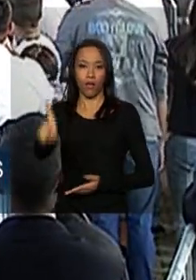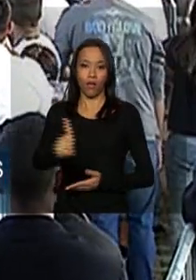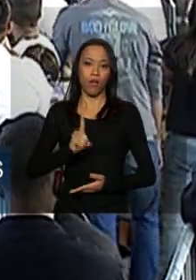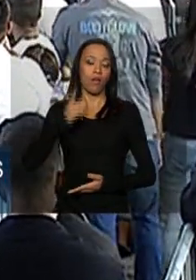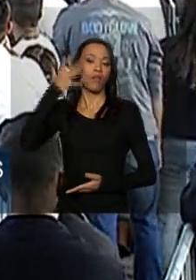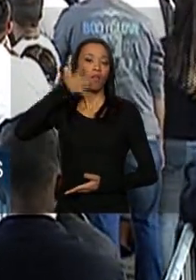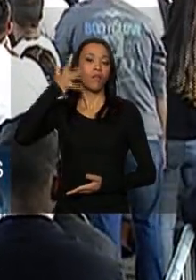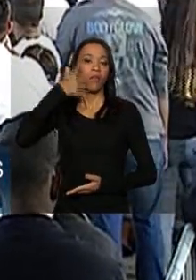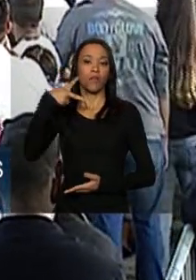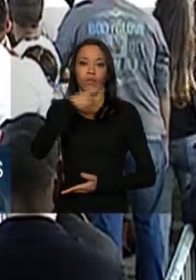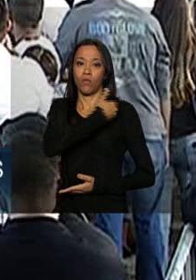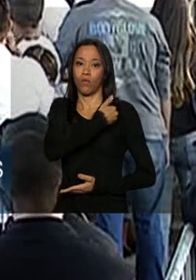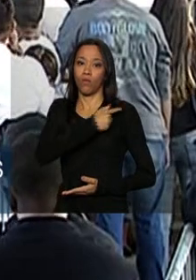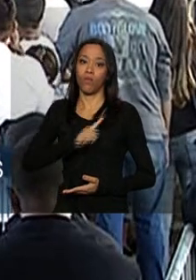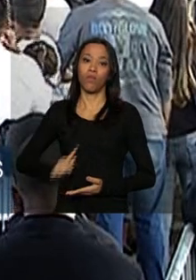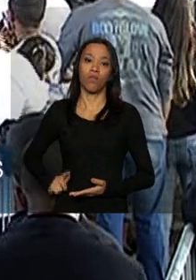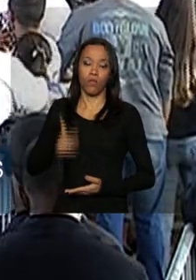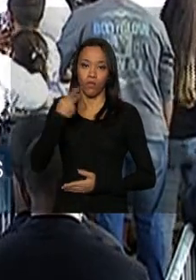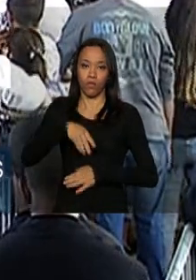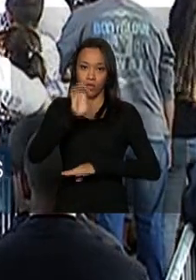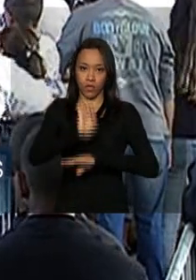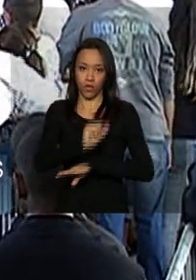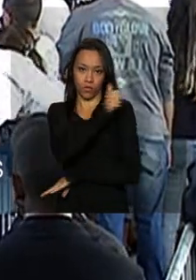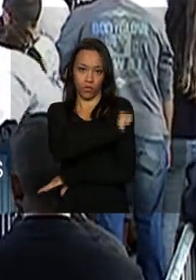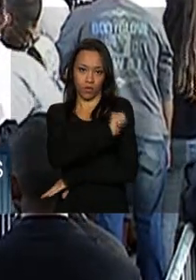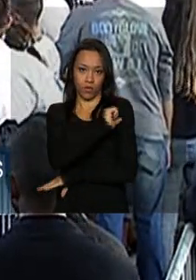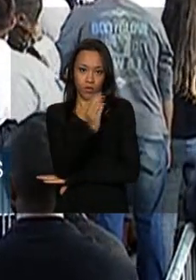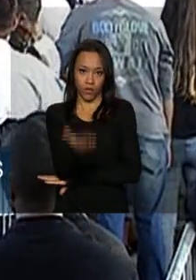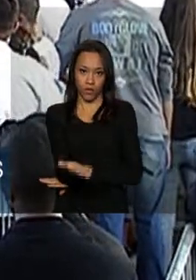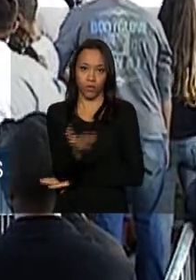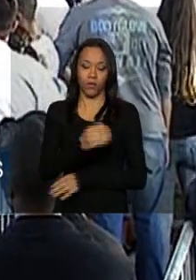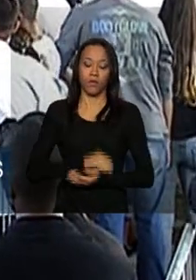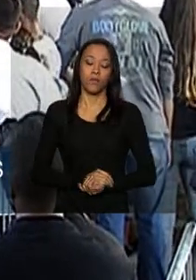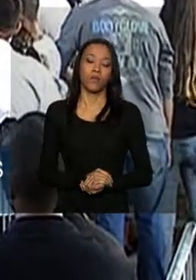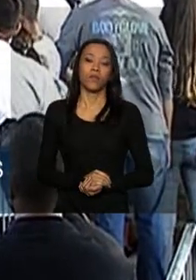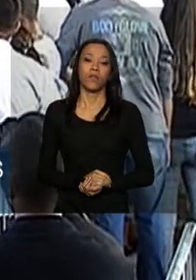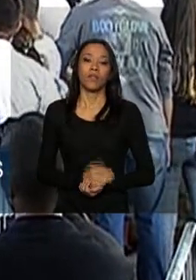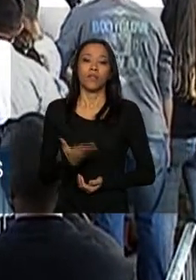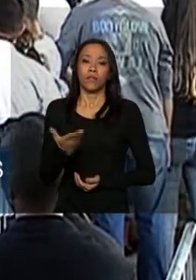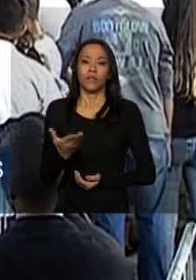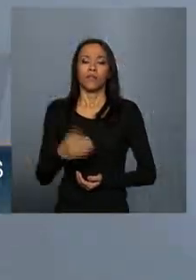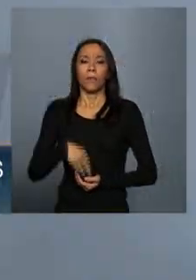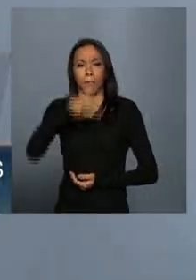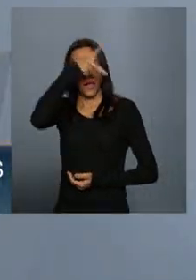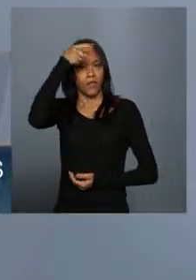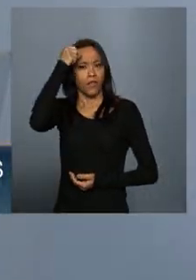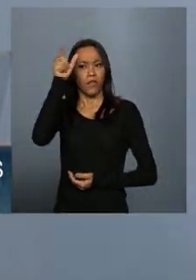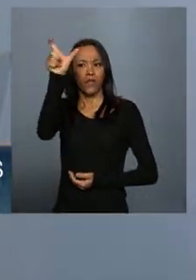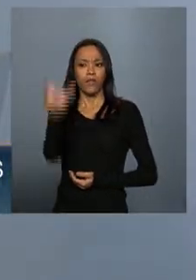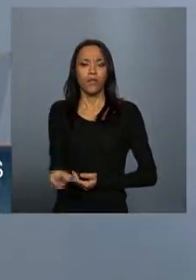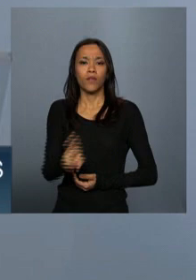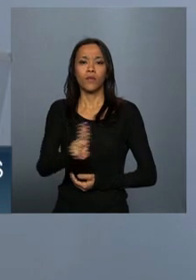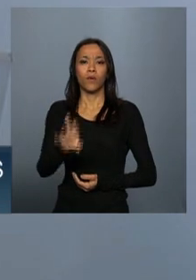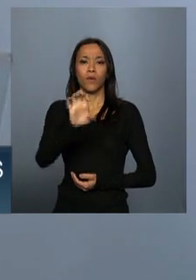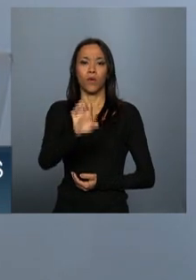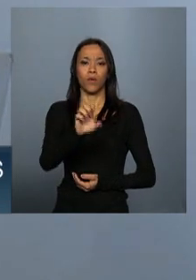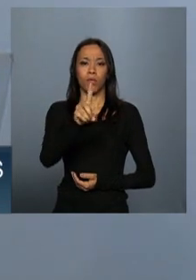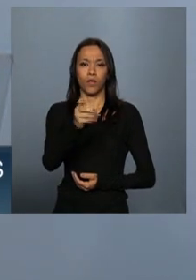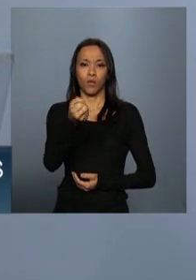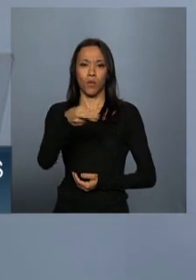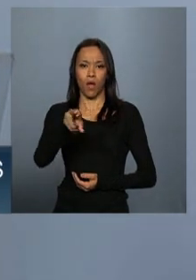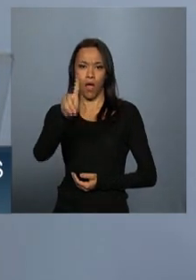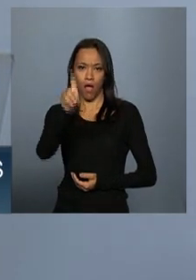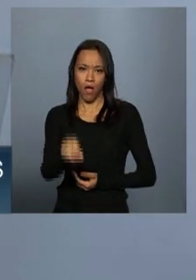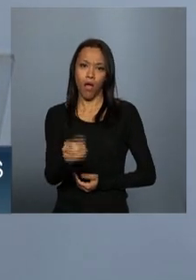Luiz Fernando Pezão. A cara presidenta Dilma, prefeito Eduardo Paes, ministro Gilberto Kassab,